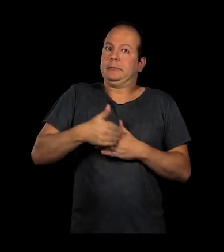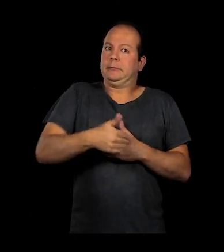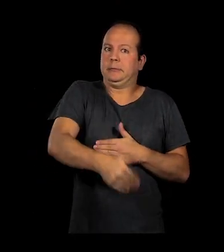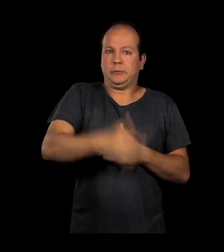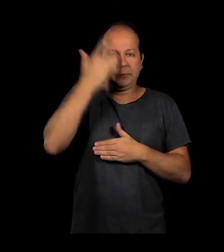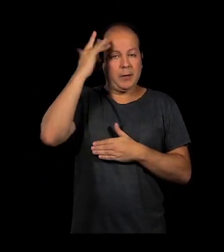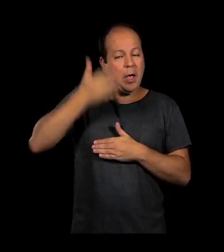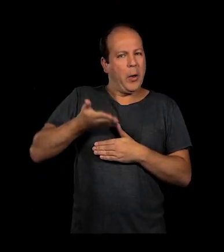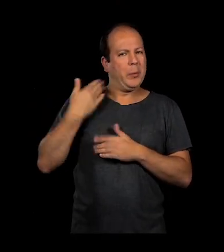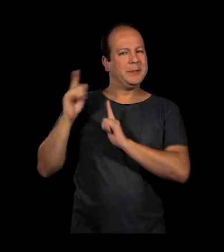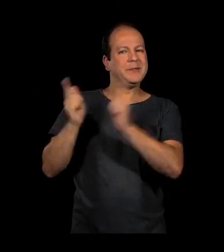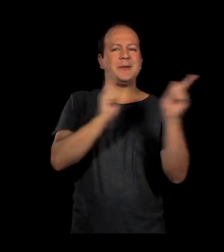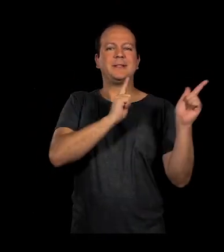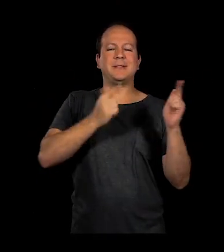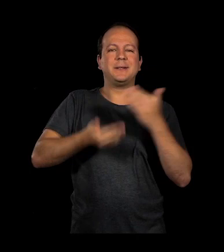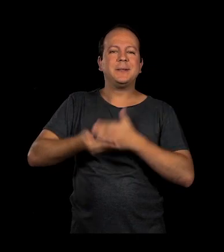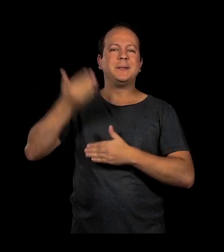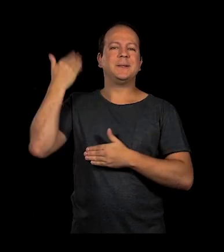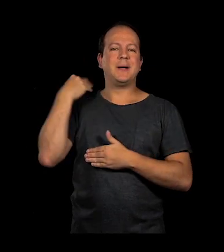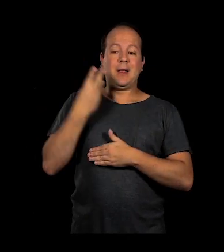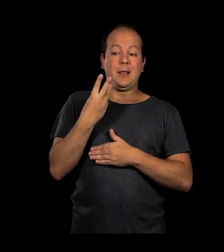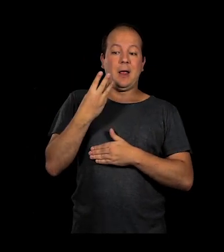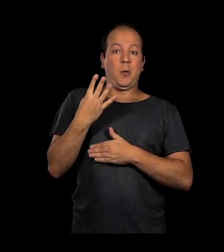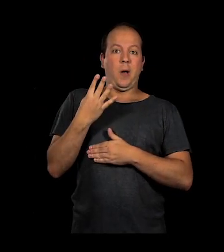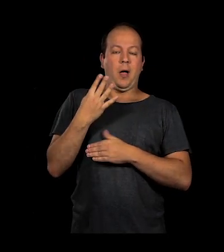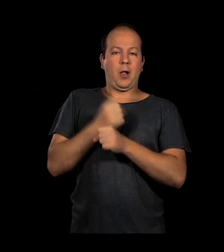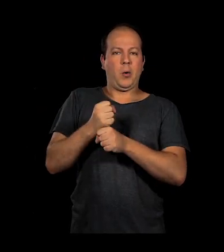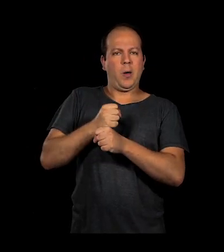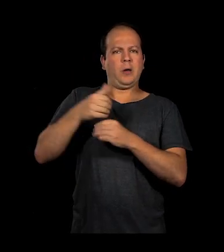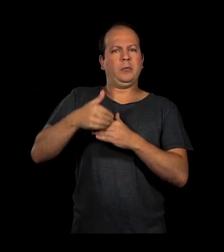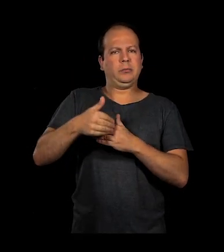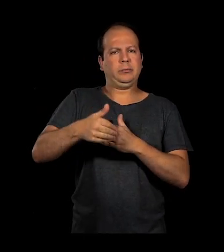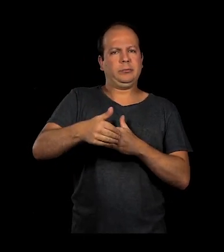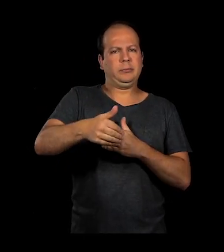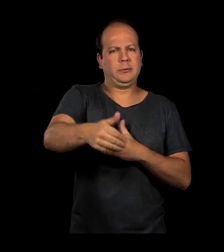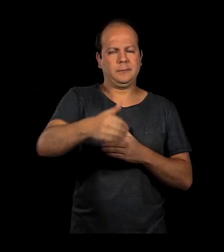gorduroso tem mais dois três quatro anos de